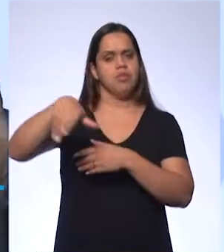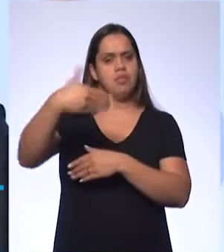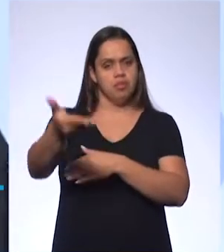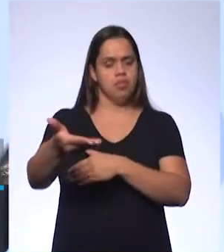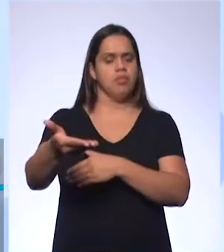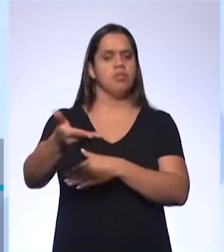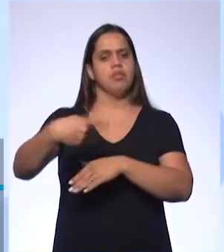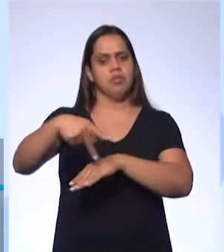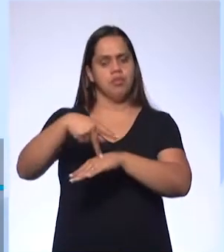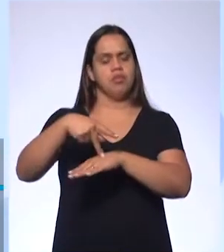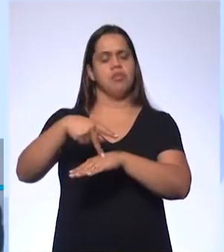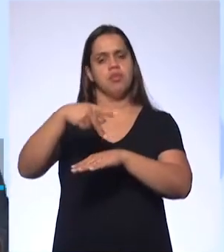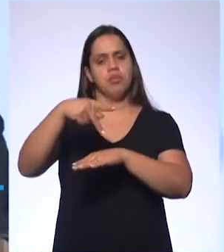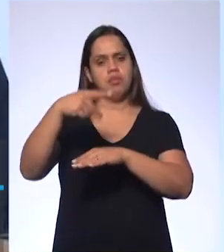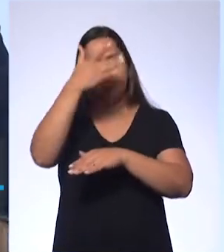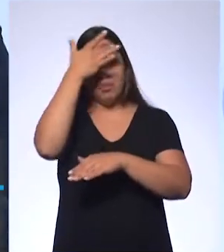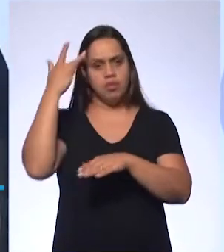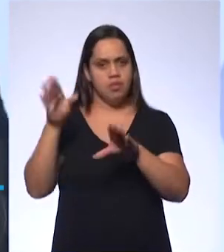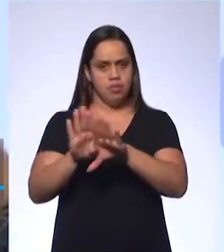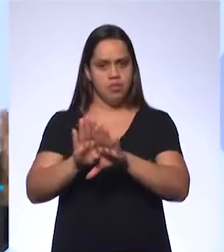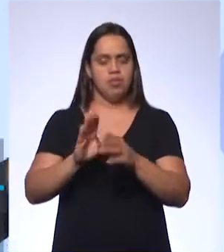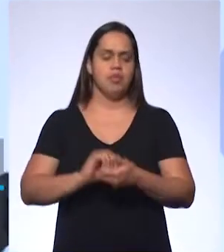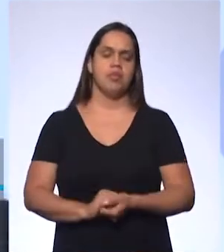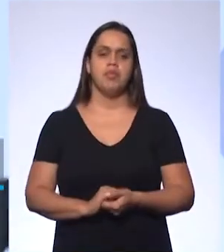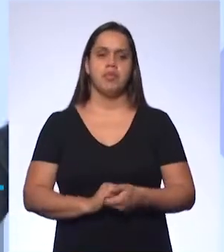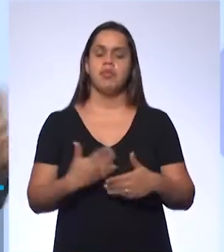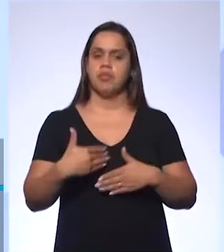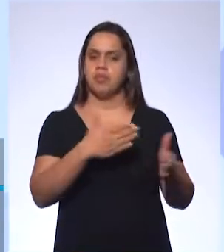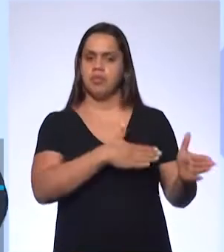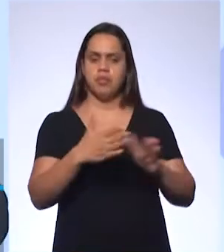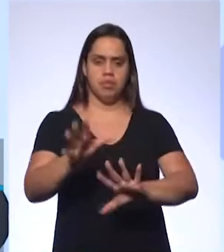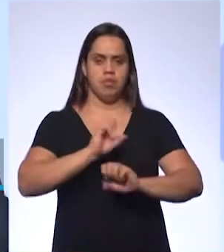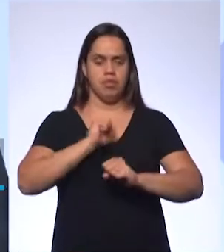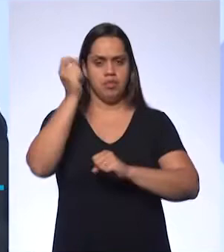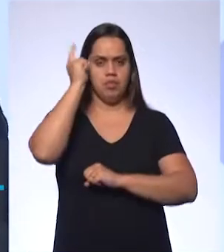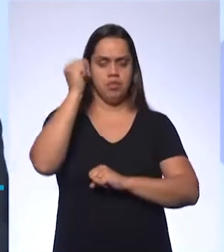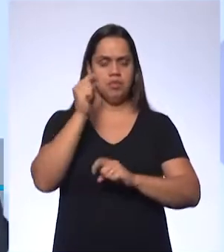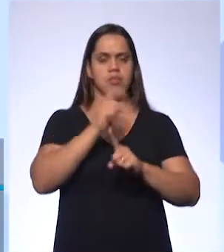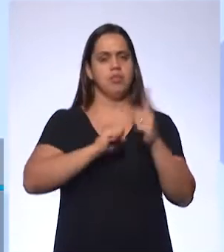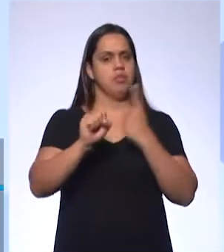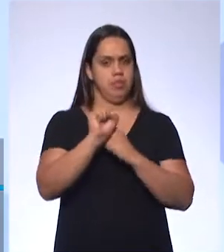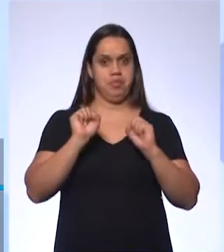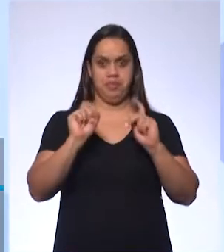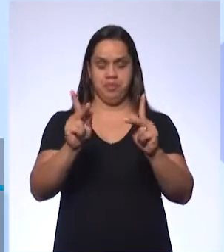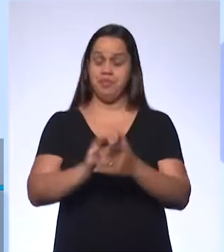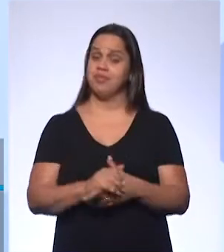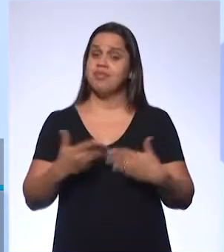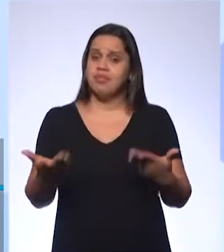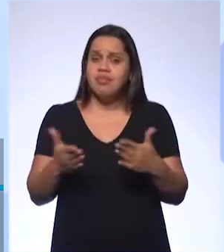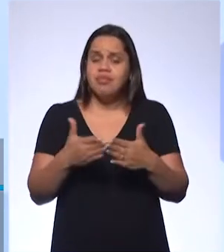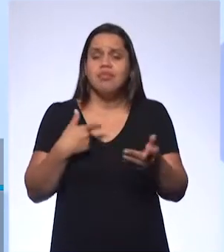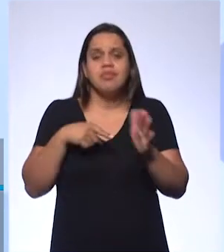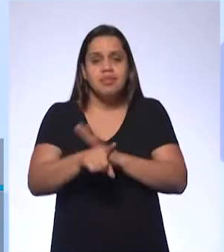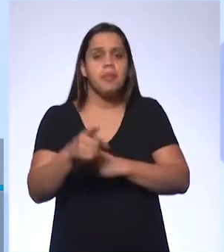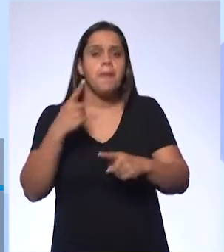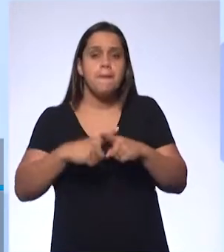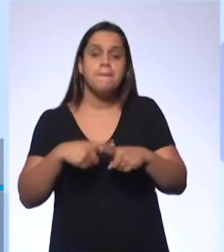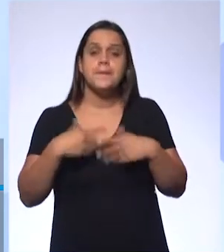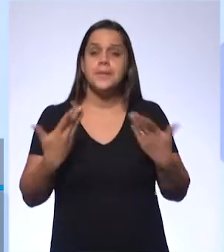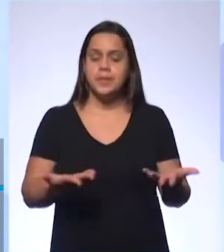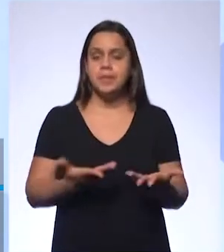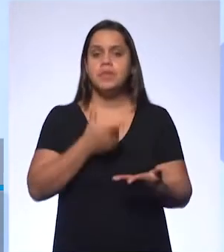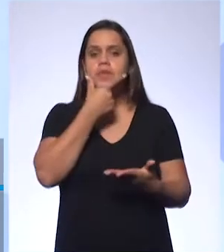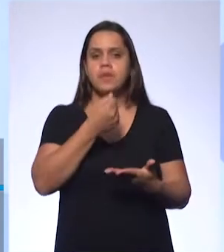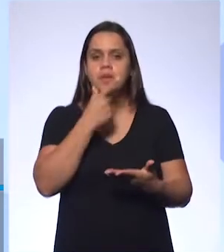externo, para outras pessoas. Tá? Então, refere-se a esse processo de aculturamento social. Tá bom? E, gente, por que eu disse que Antônio de